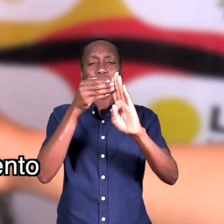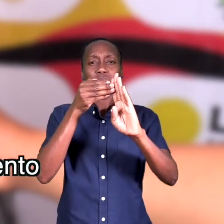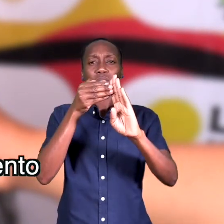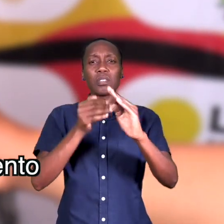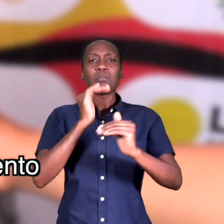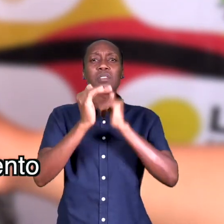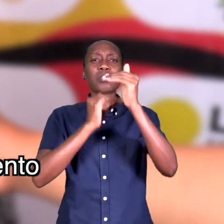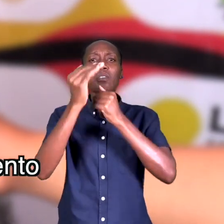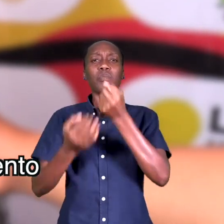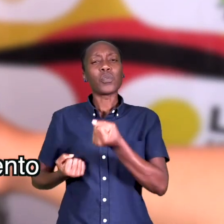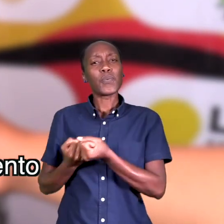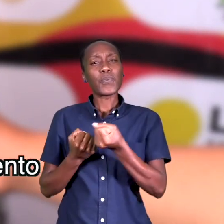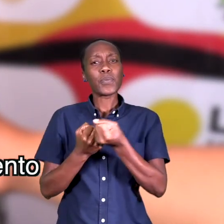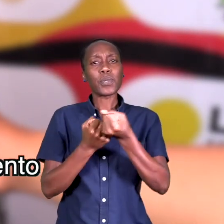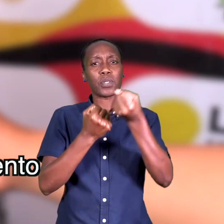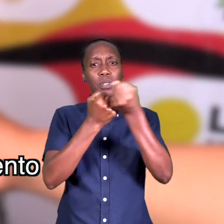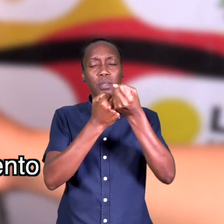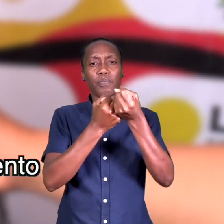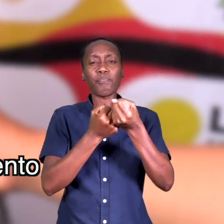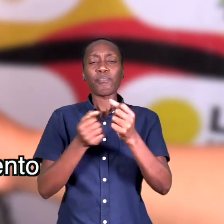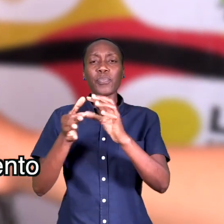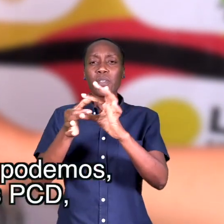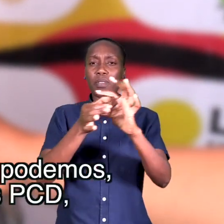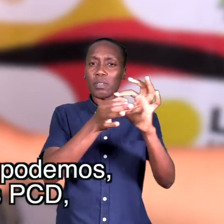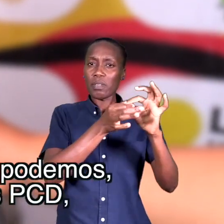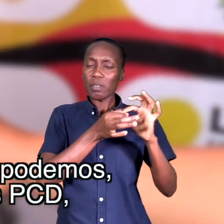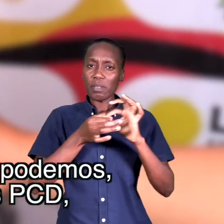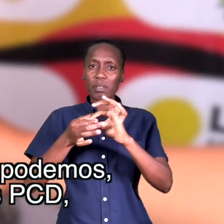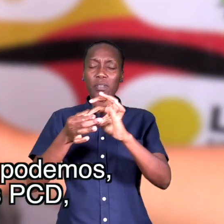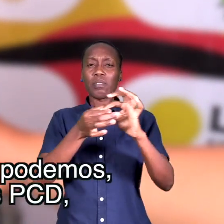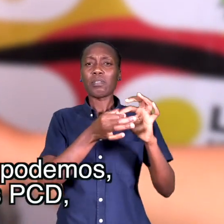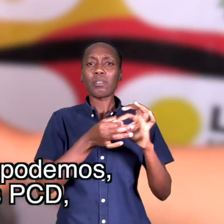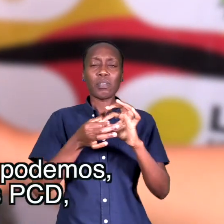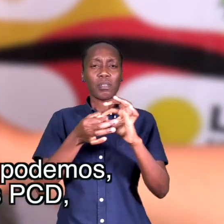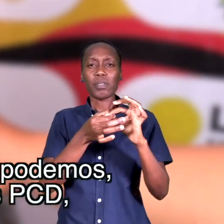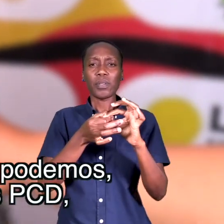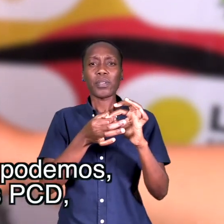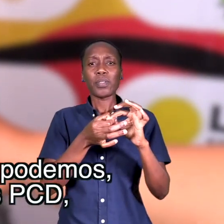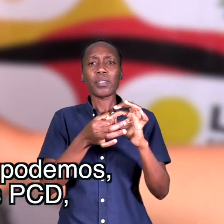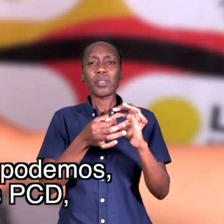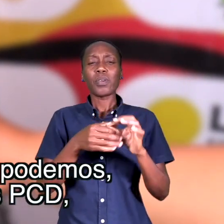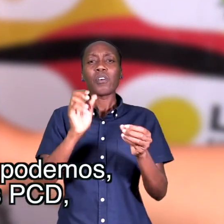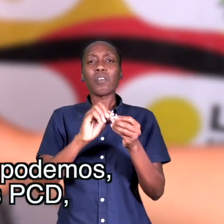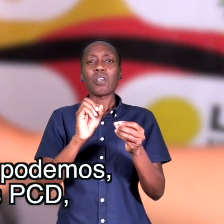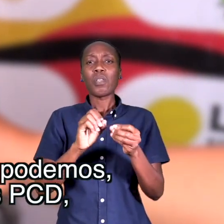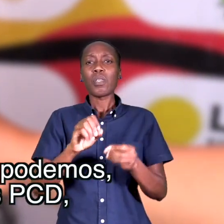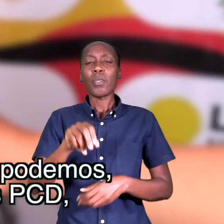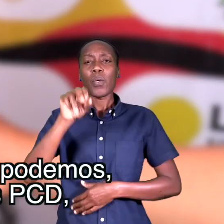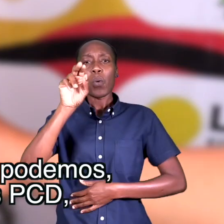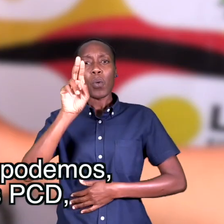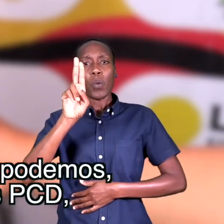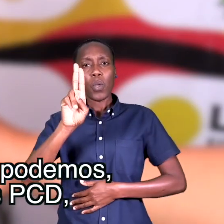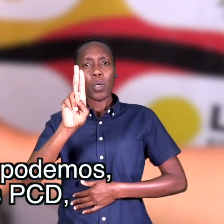os Objetivos de Desenvolvimento Sustentáveis, portanto, a relação entre eles, onde